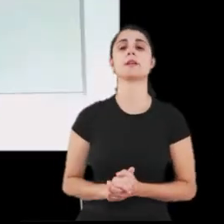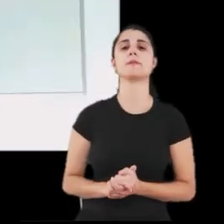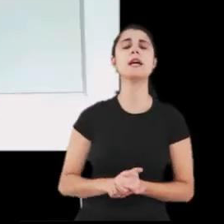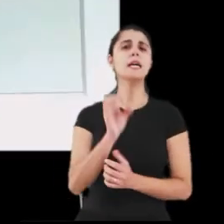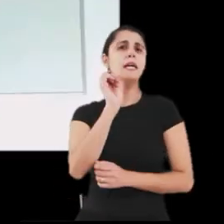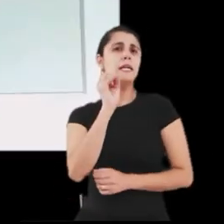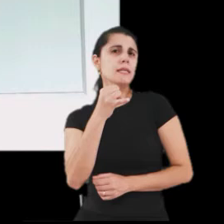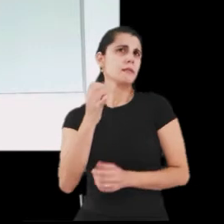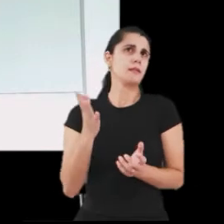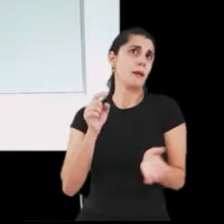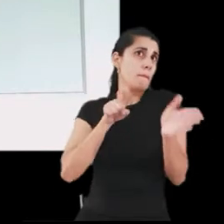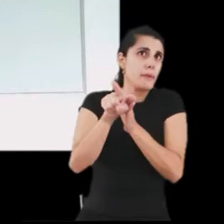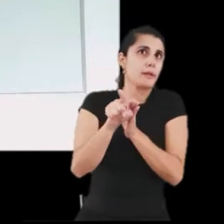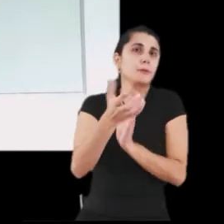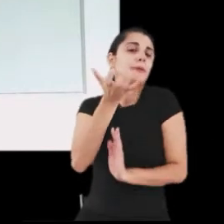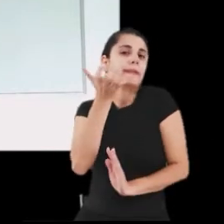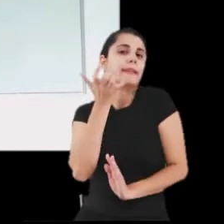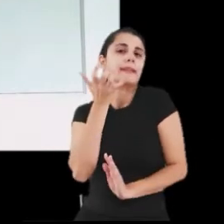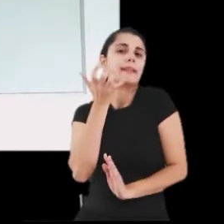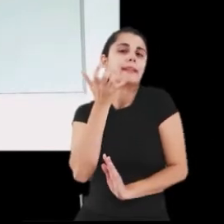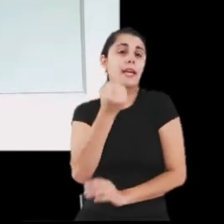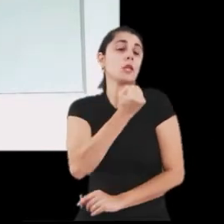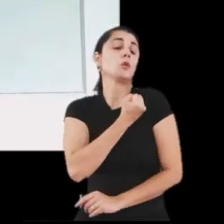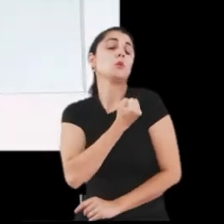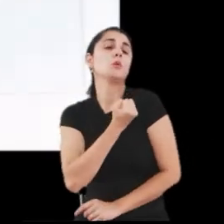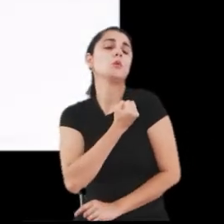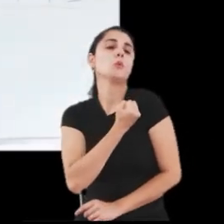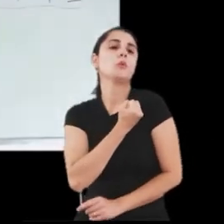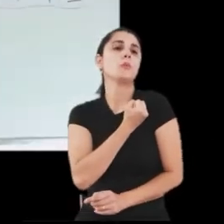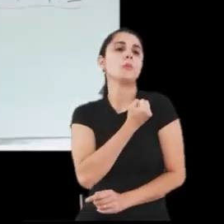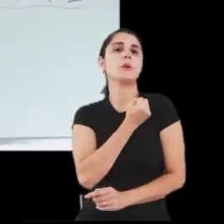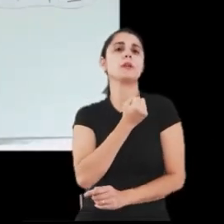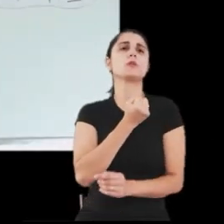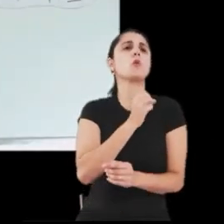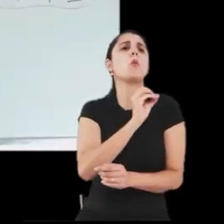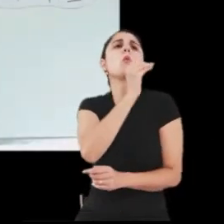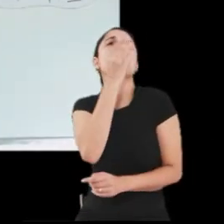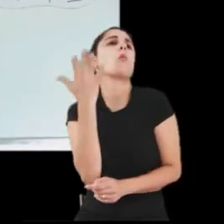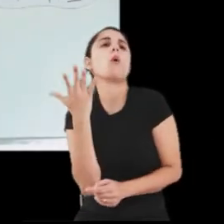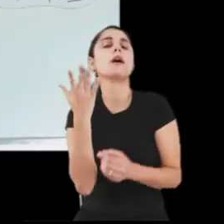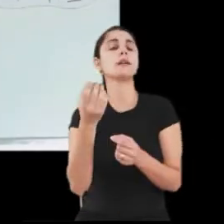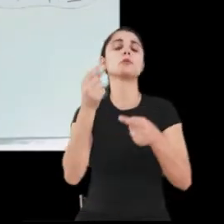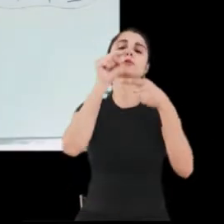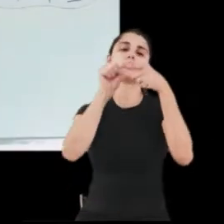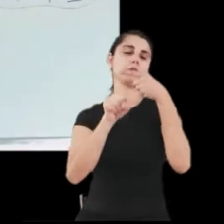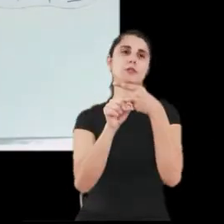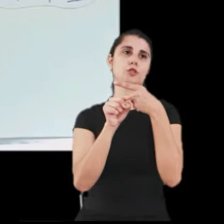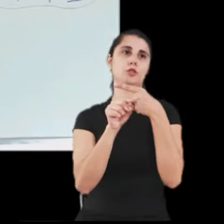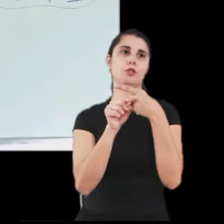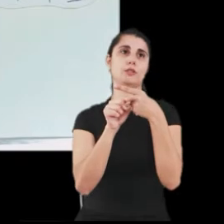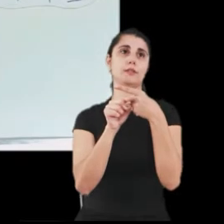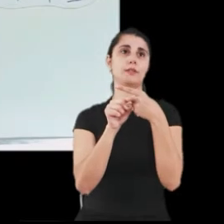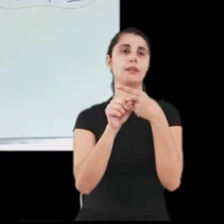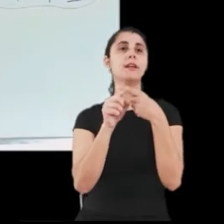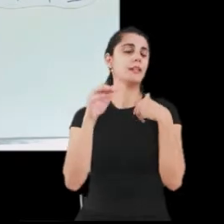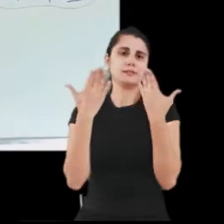se a questão quiser apenas o número de divisores, a questão não quer saber quais são, ela quer saber quantos são. Então